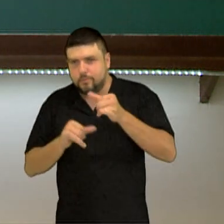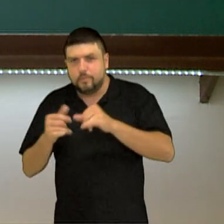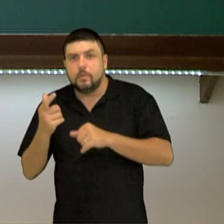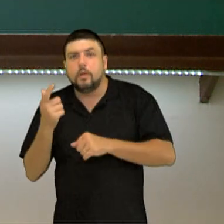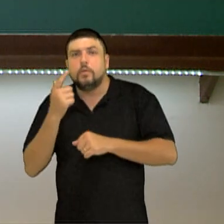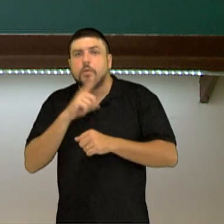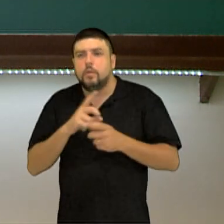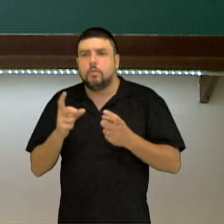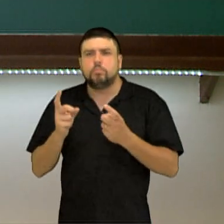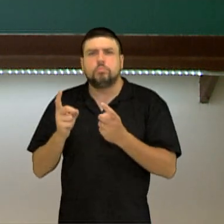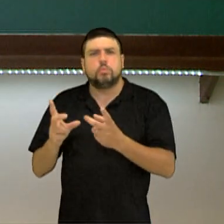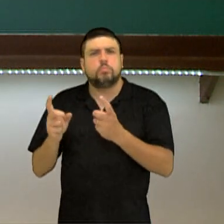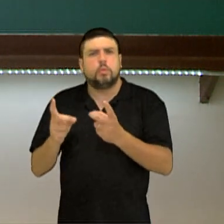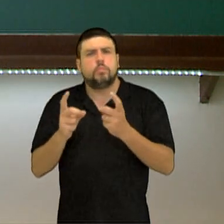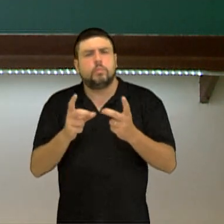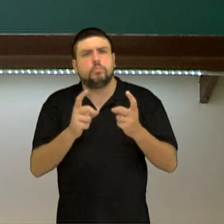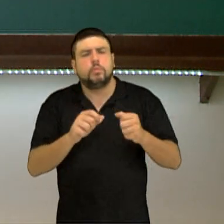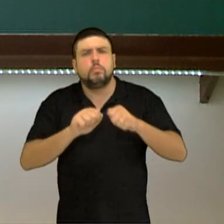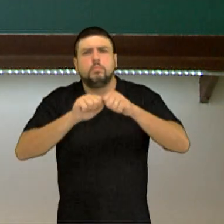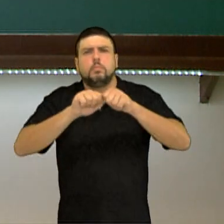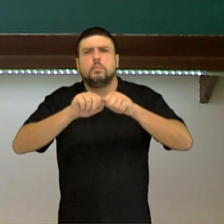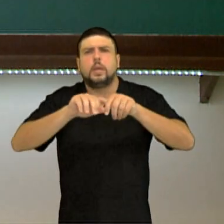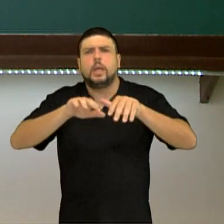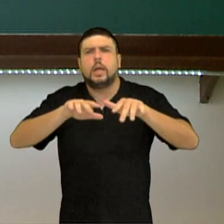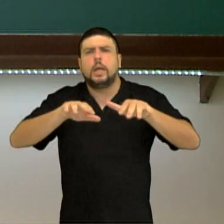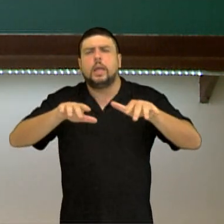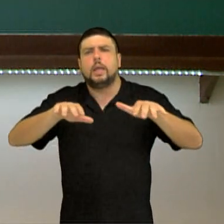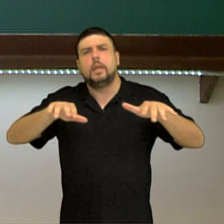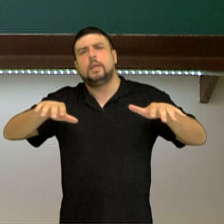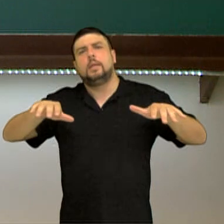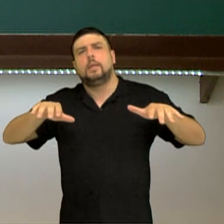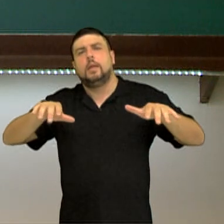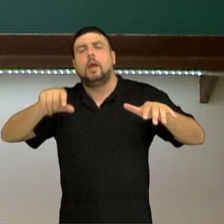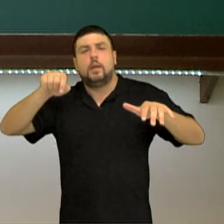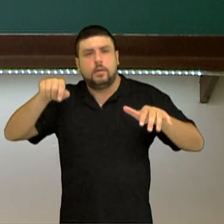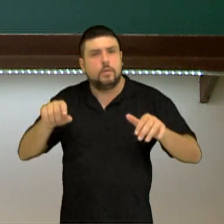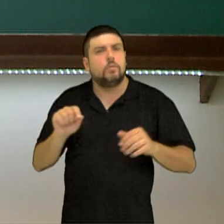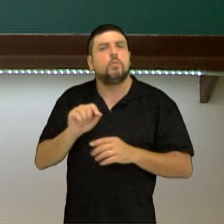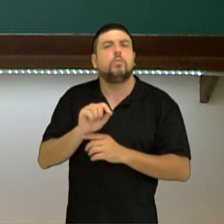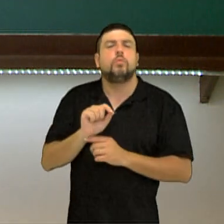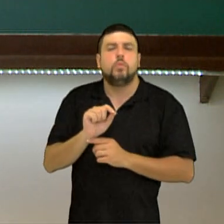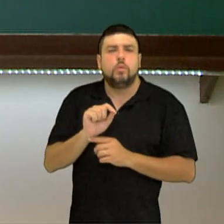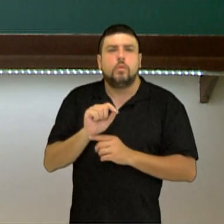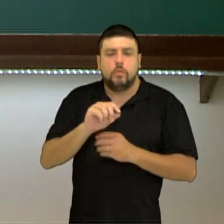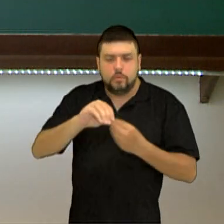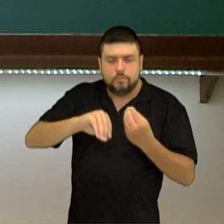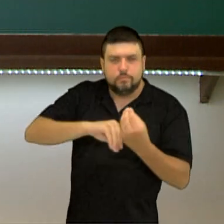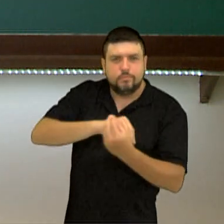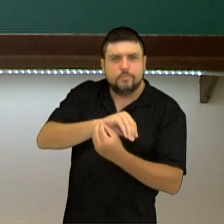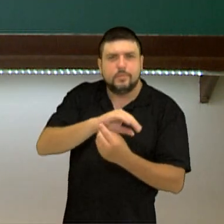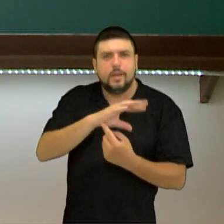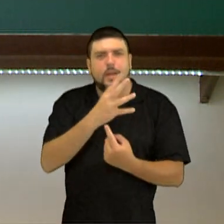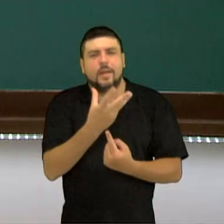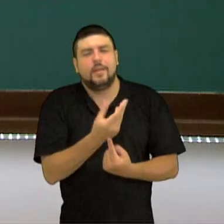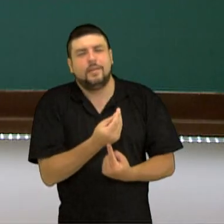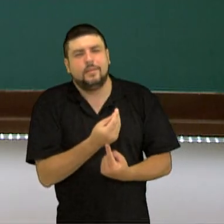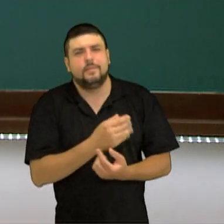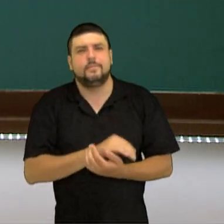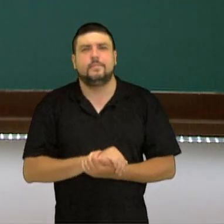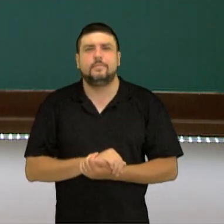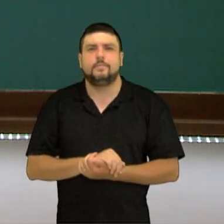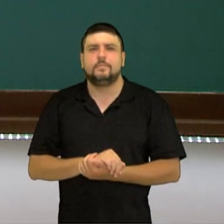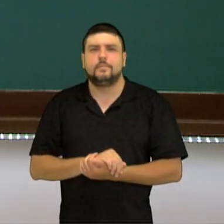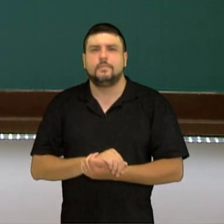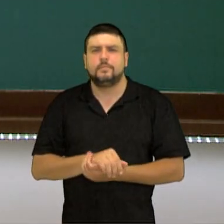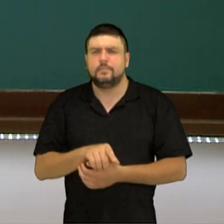foi se popularizando e acabou entrando, né, no meio das artes. Eu acho que você já